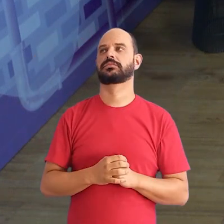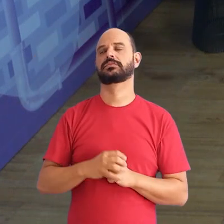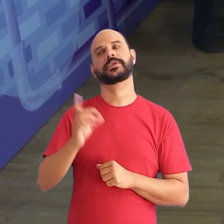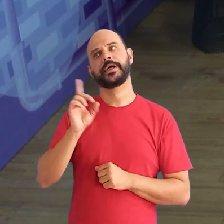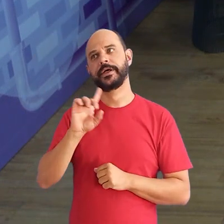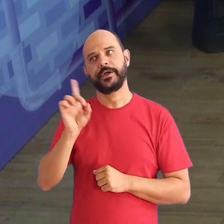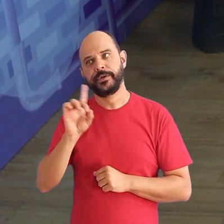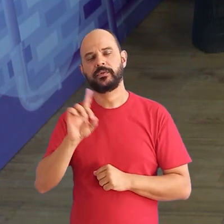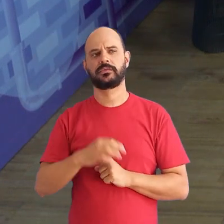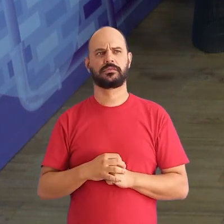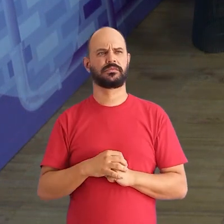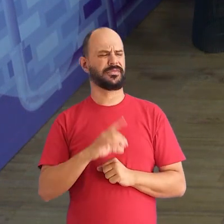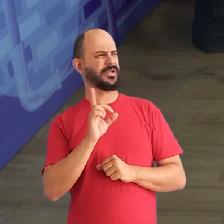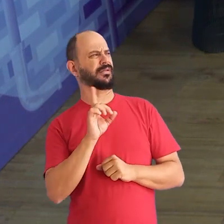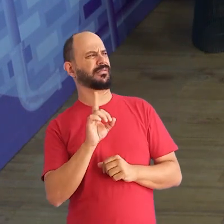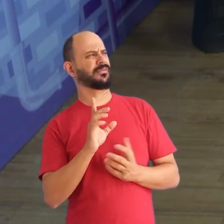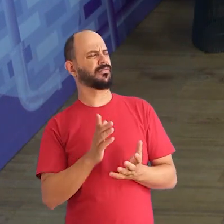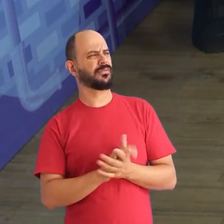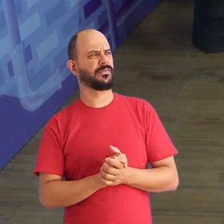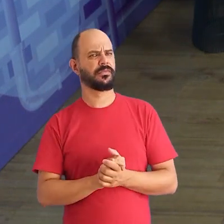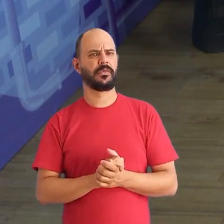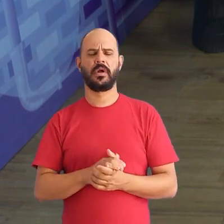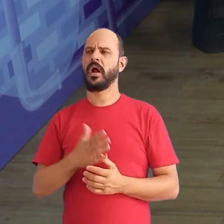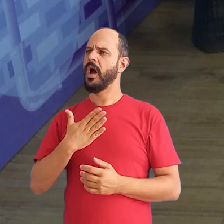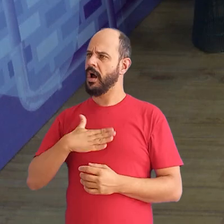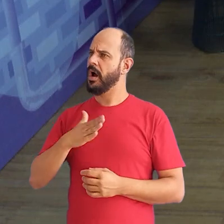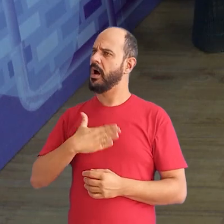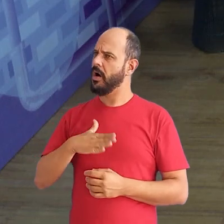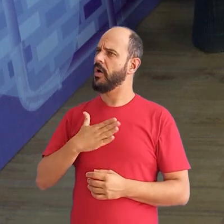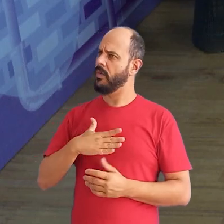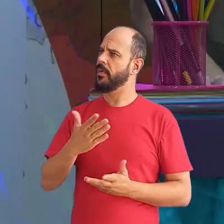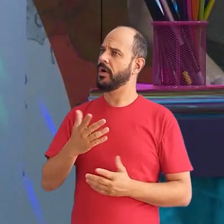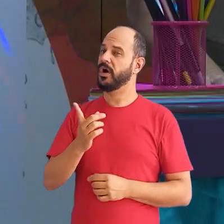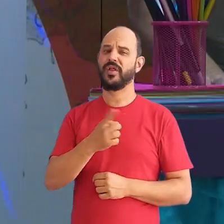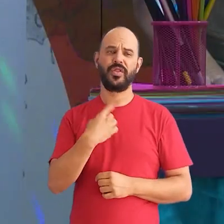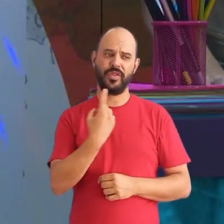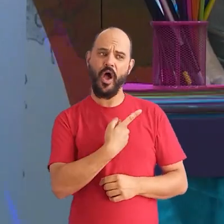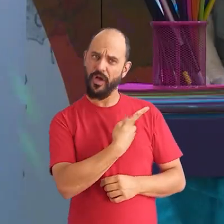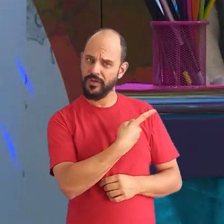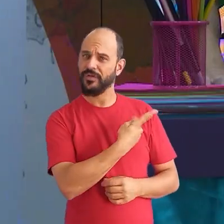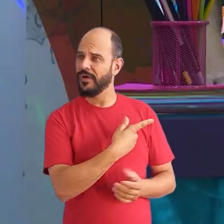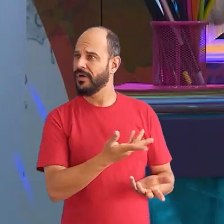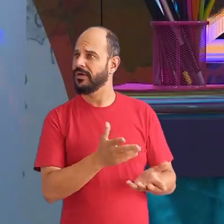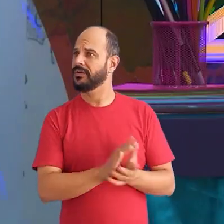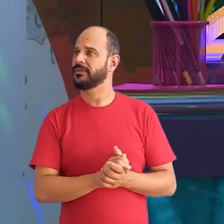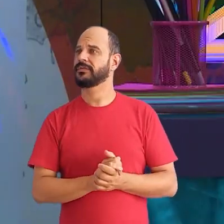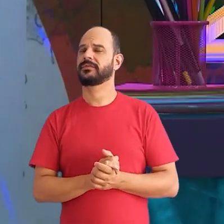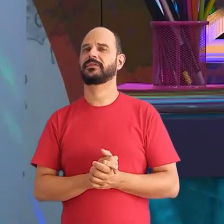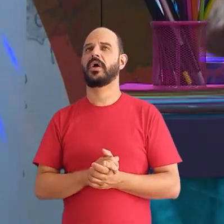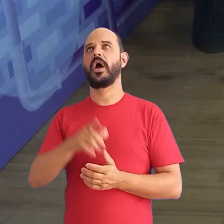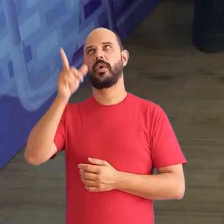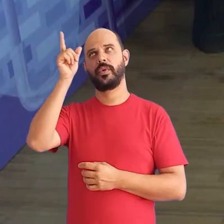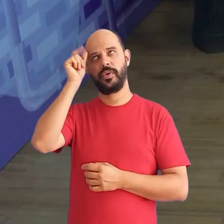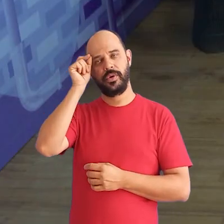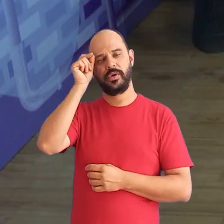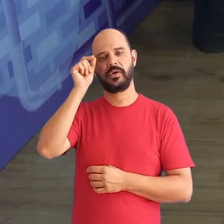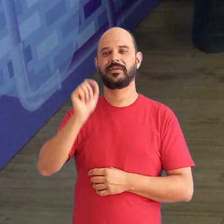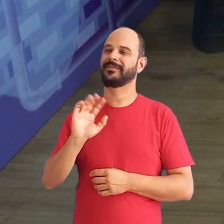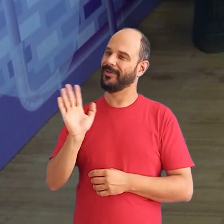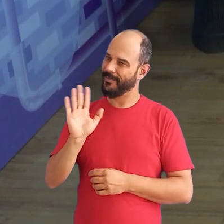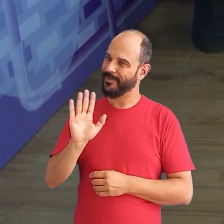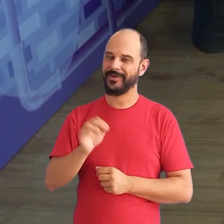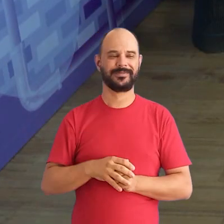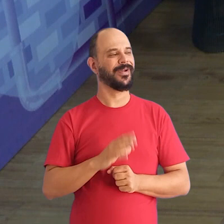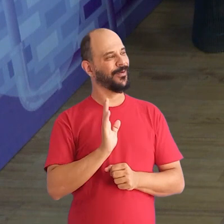Blacos, luzes! Não! Não! Calma, Gláucia! Somos nós!